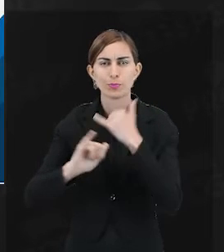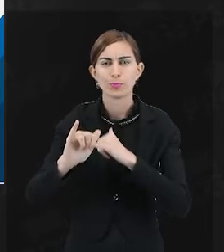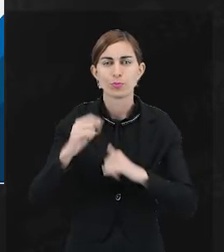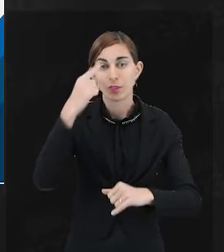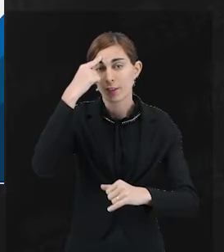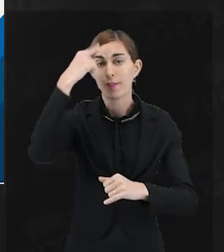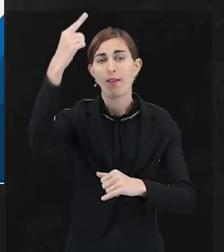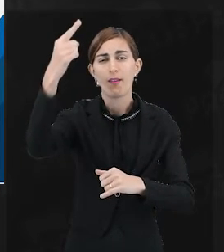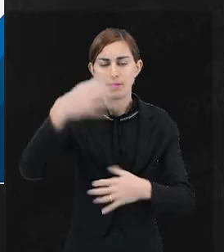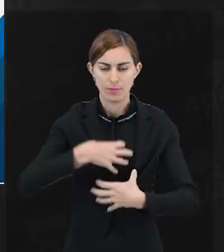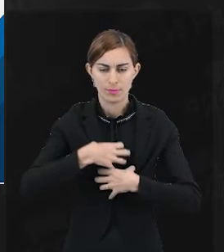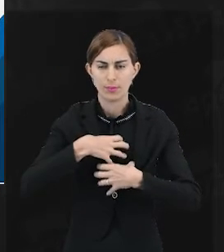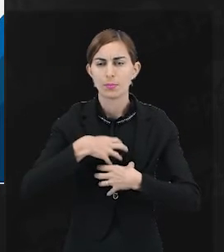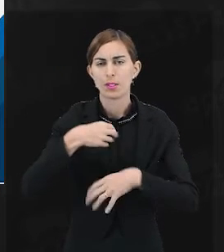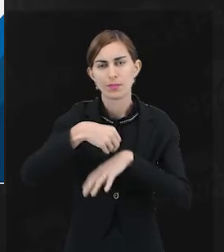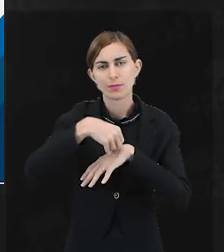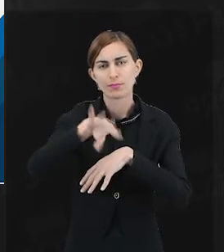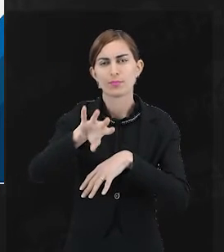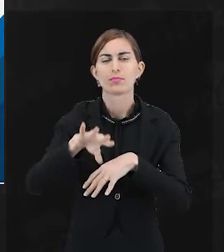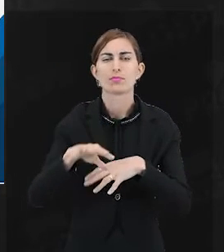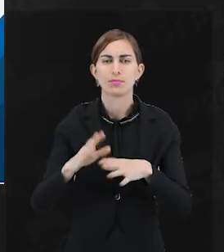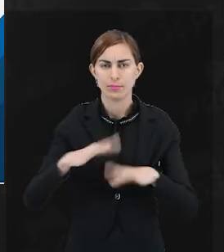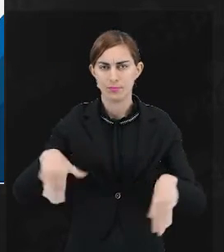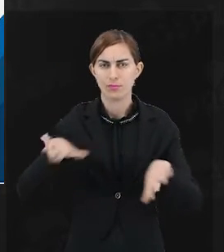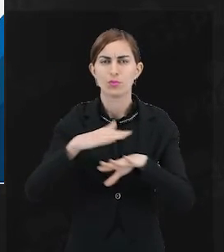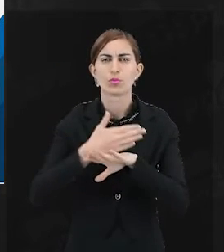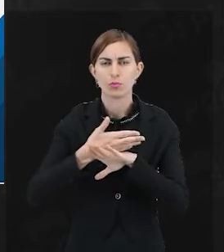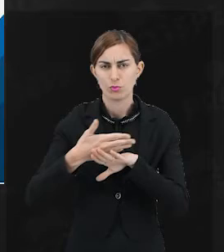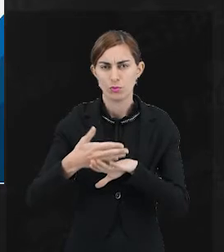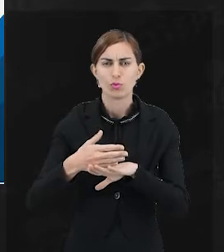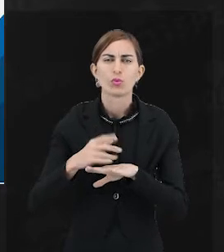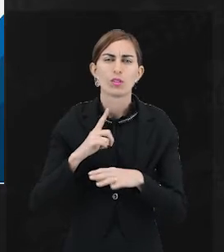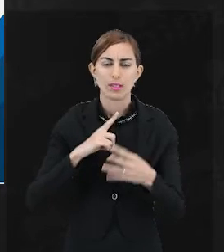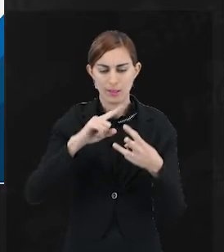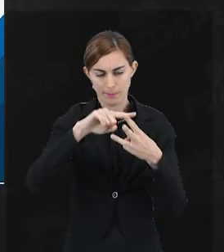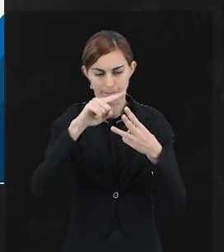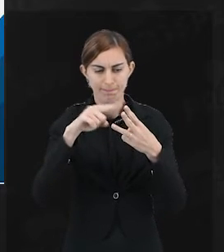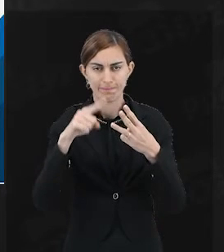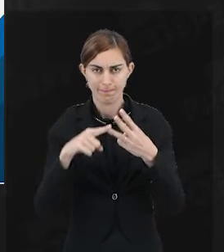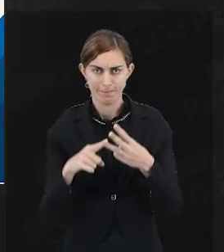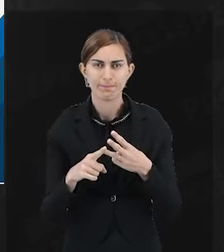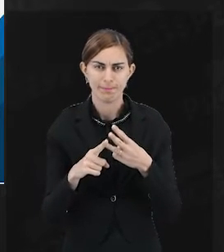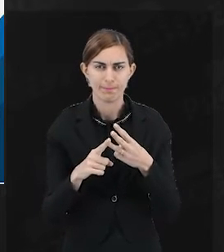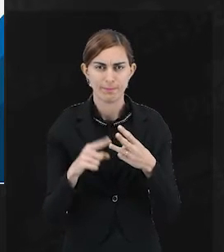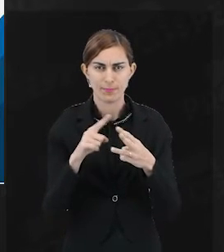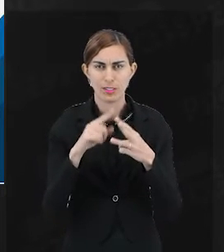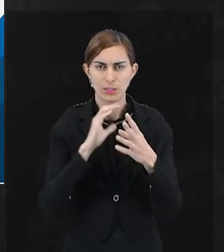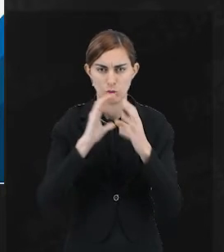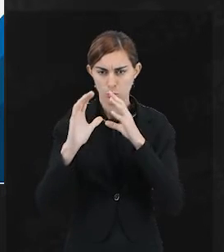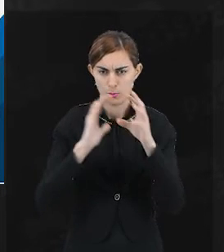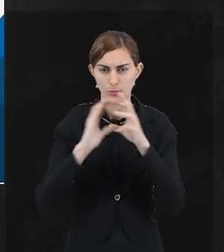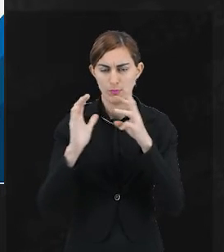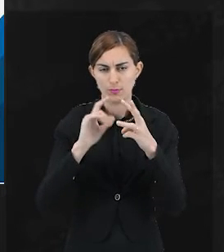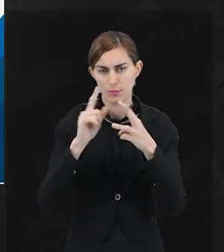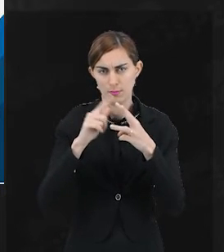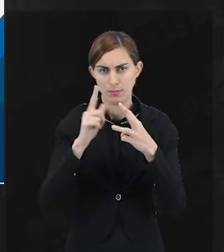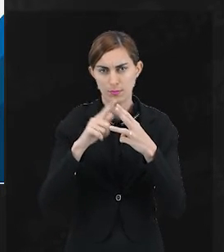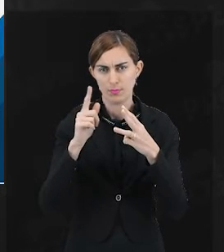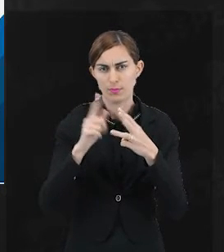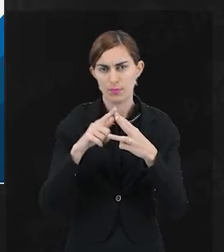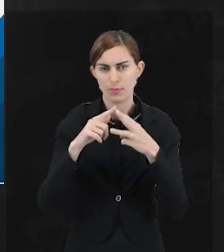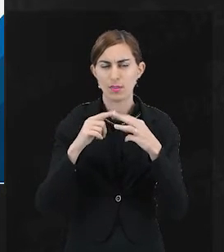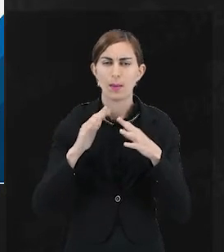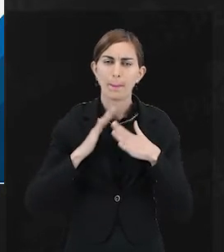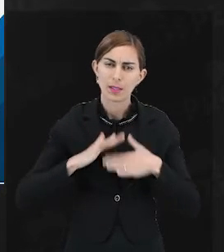e ideias com outras pessoas. De uma maneira geral, a gente pode classificar 3 estilos de comunicação. Um estilo de